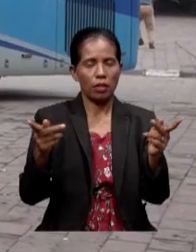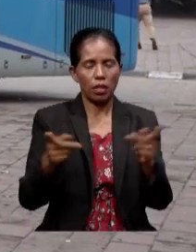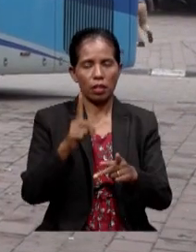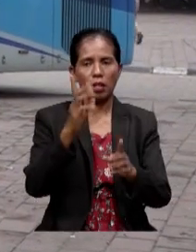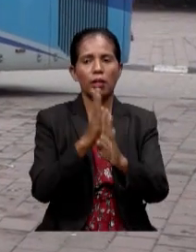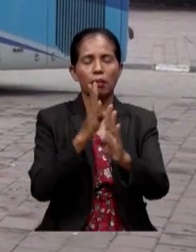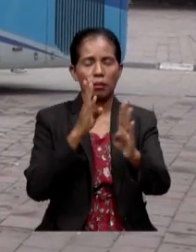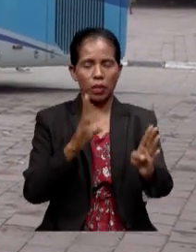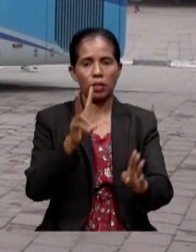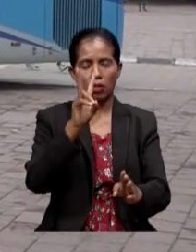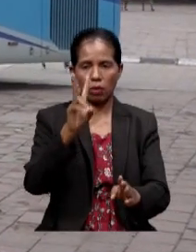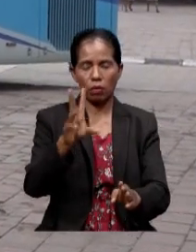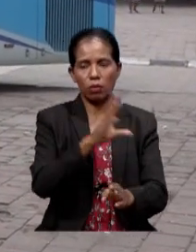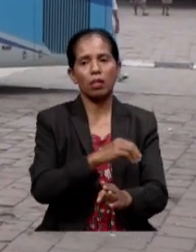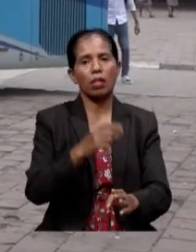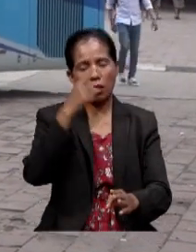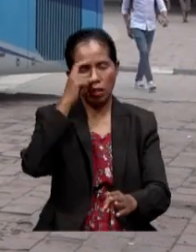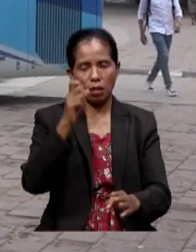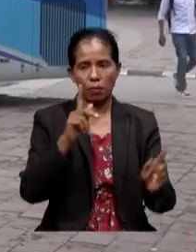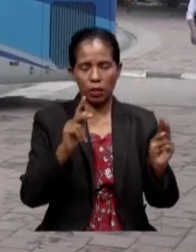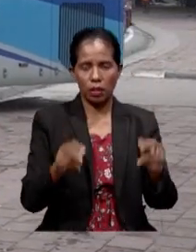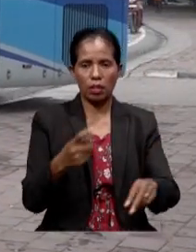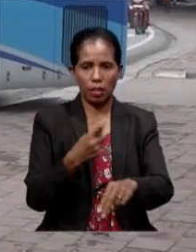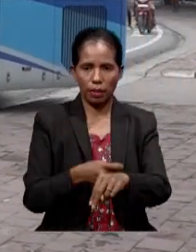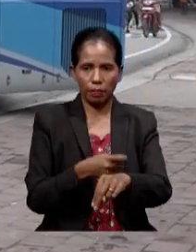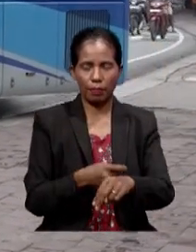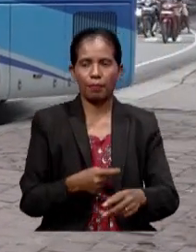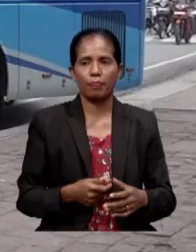Babis Babadoc Express no Damri tamba precisa tempo.